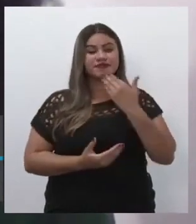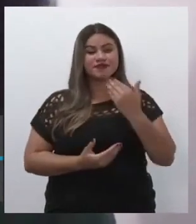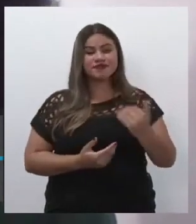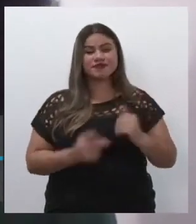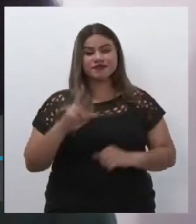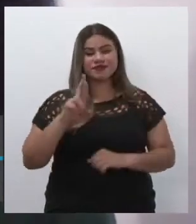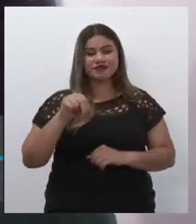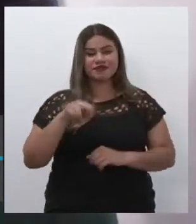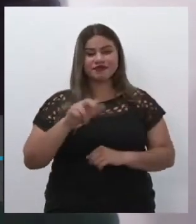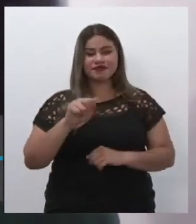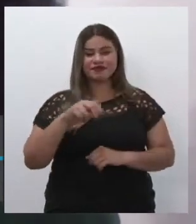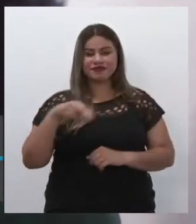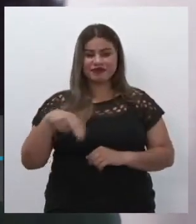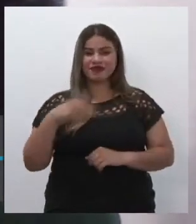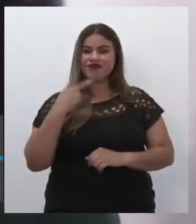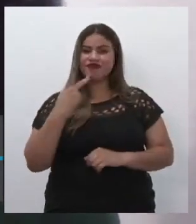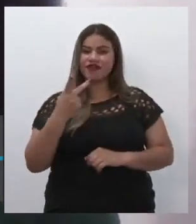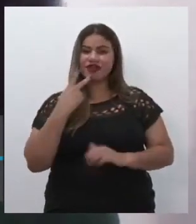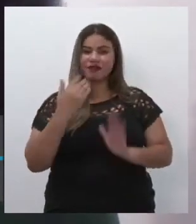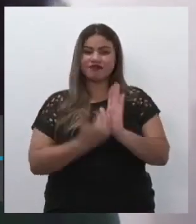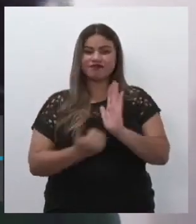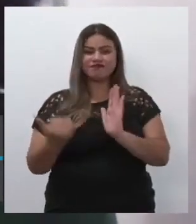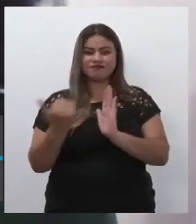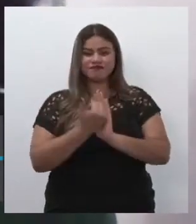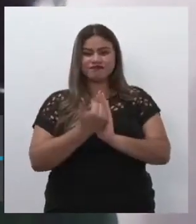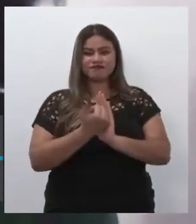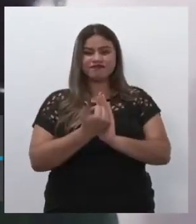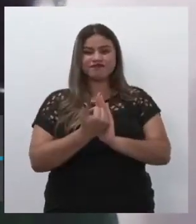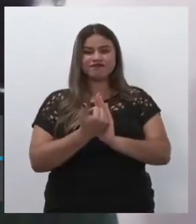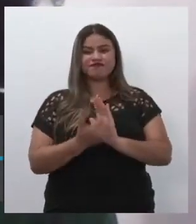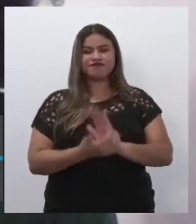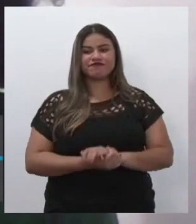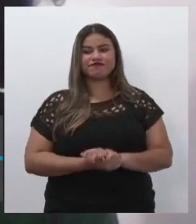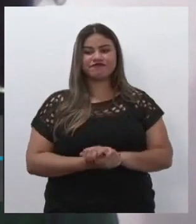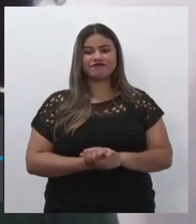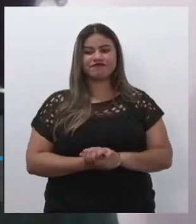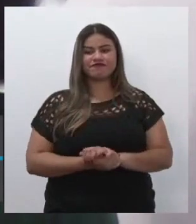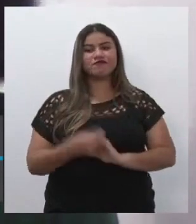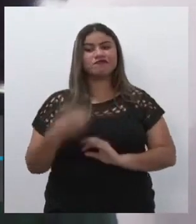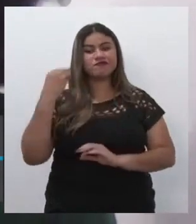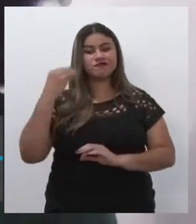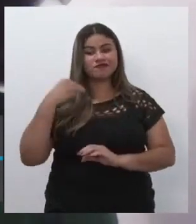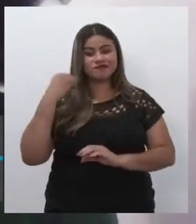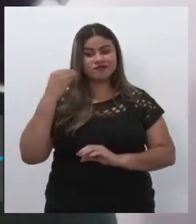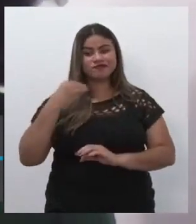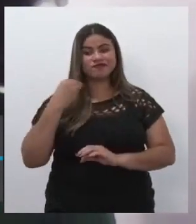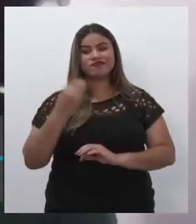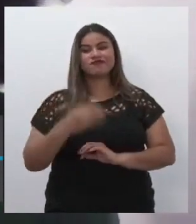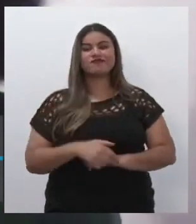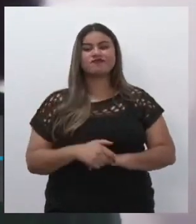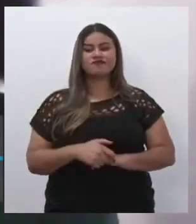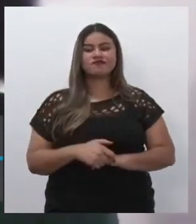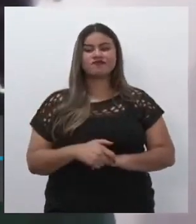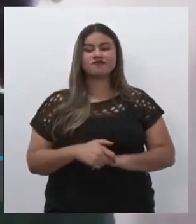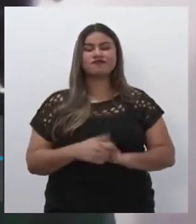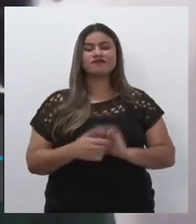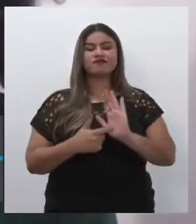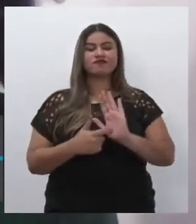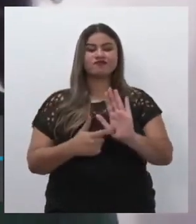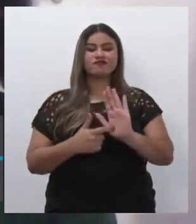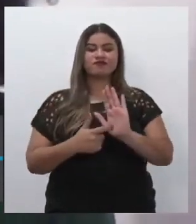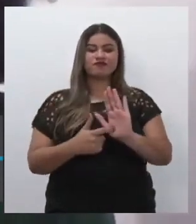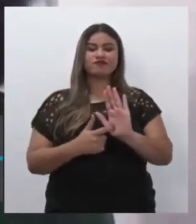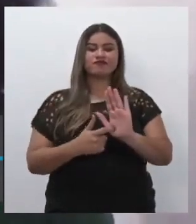Renan falar um pouquinho aí sobre essas experiências, Renan, e mostrar aí